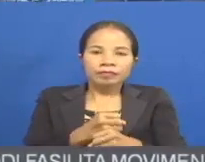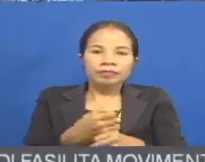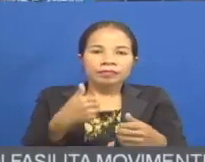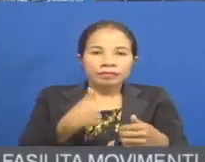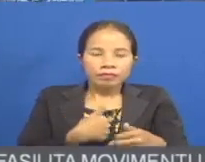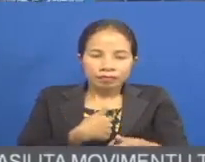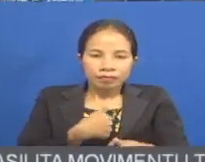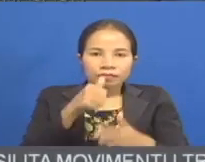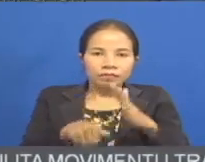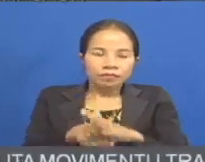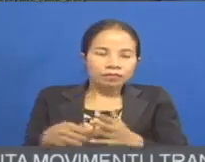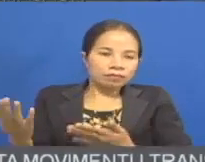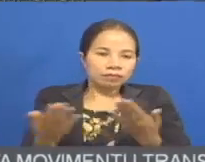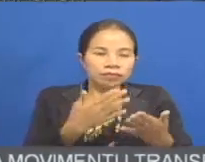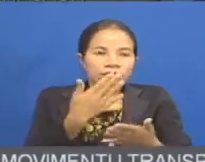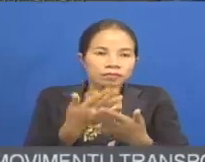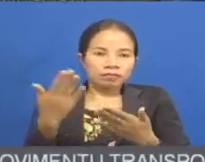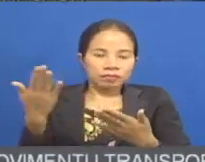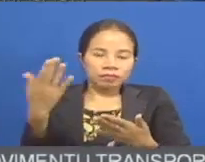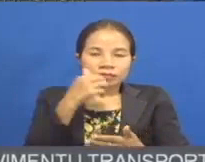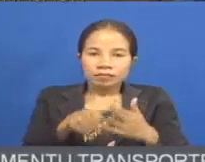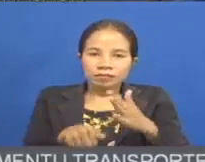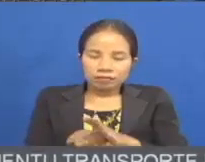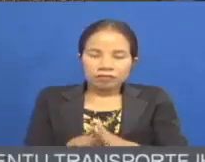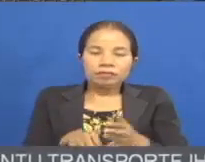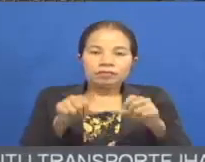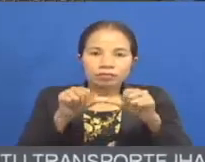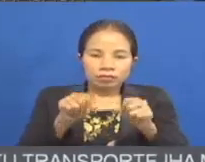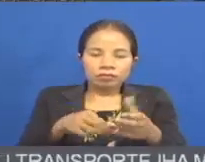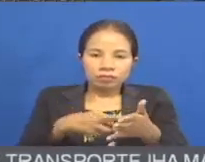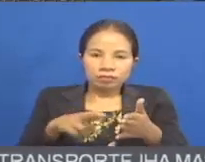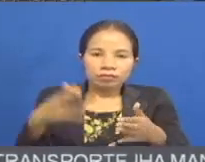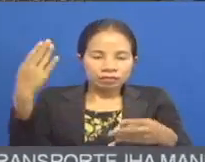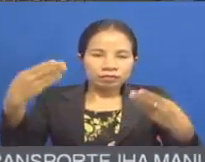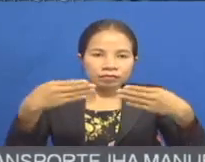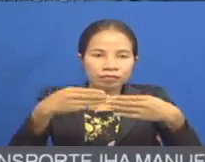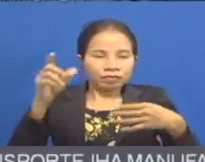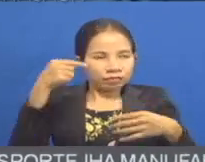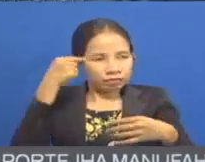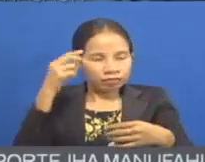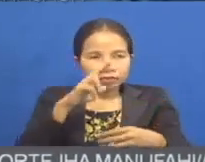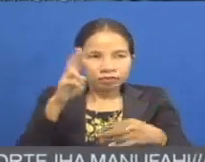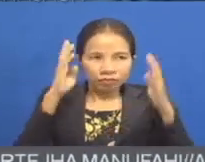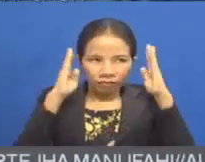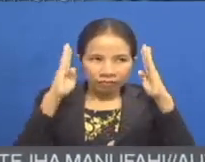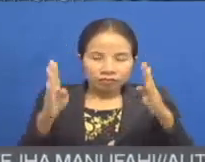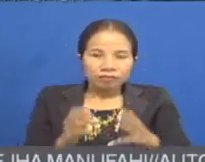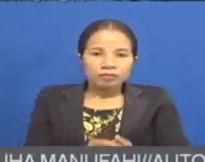sanesan importação, contrabando, continua resista e a fronteira. O governo está atenção sério para a gestão e a